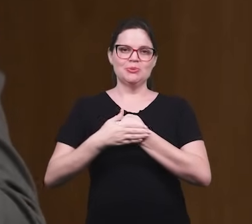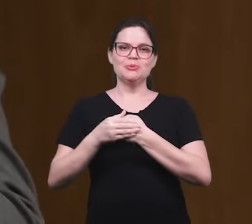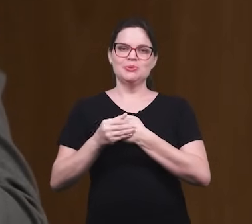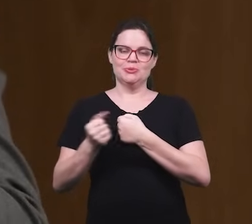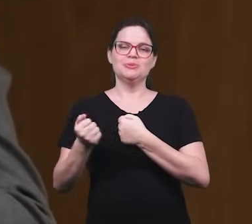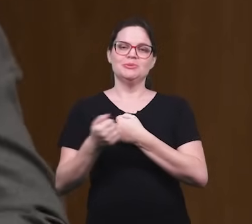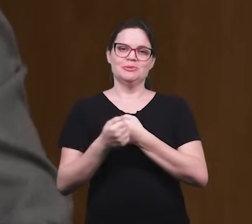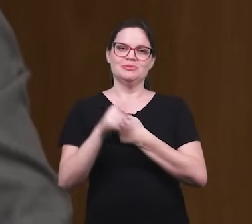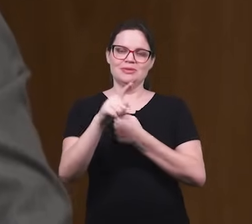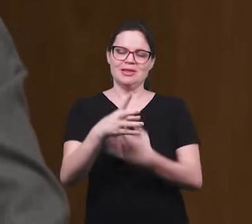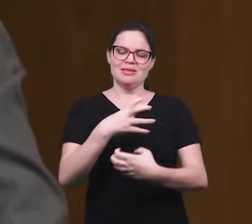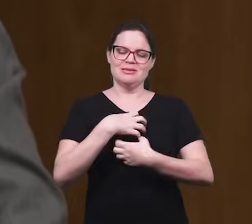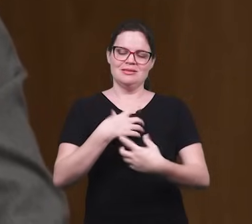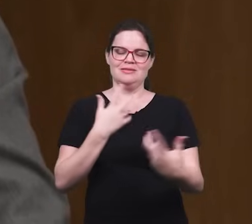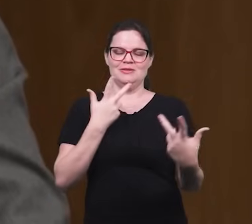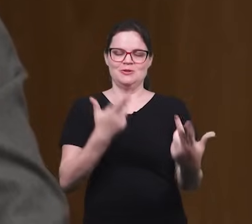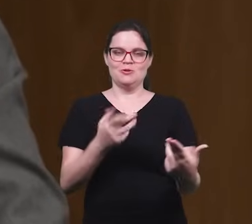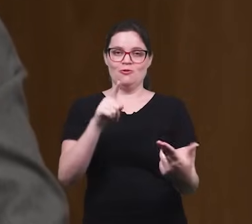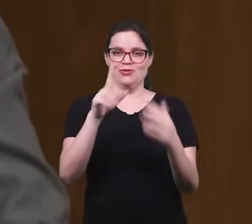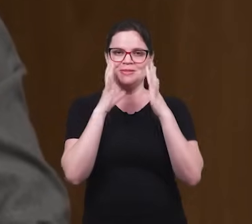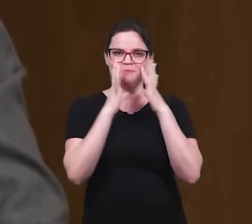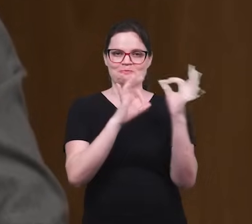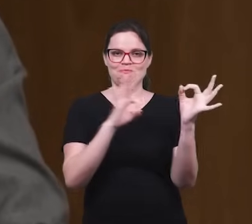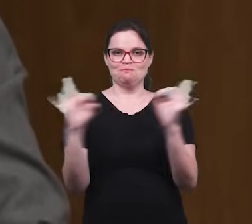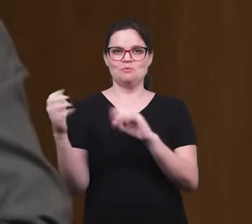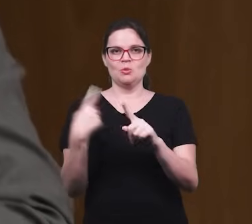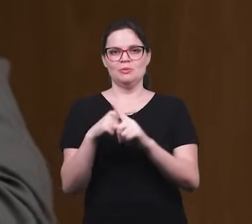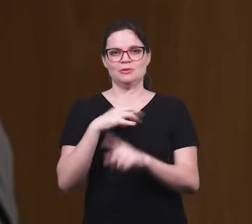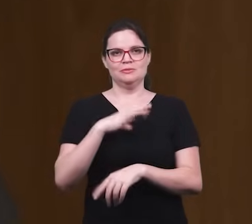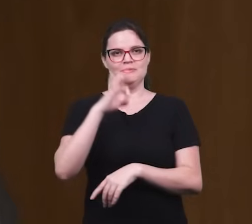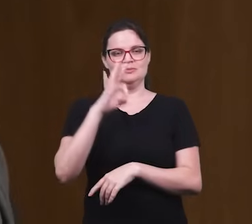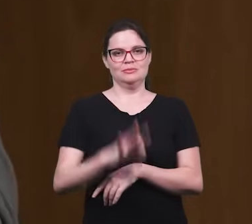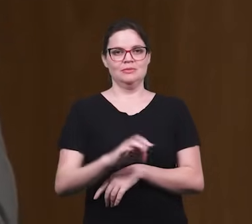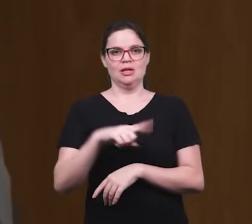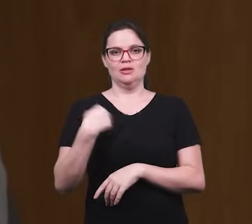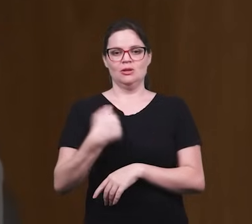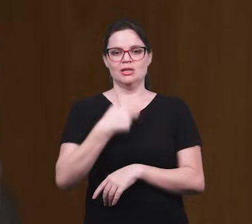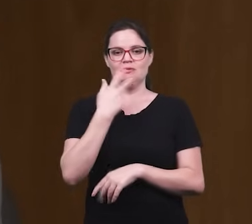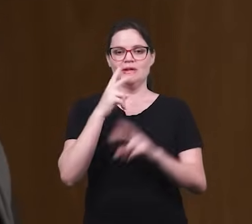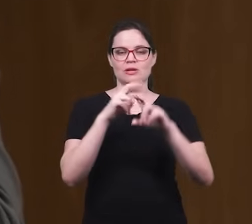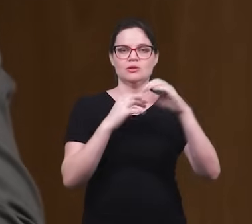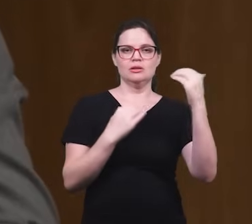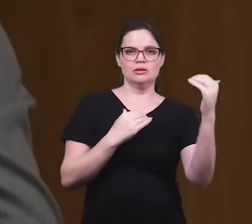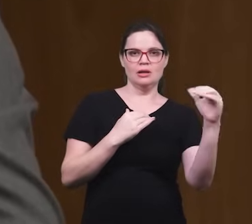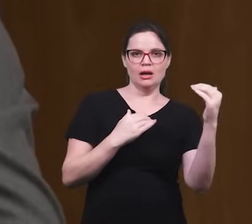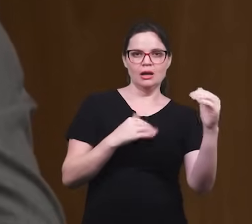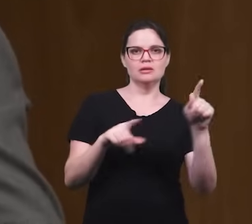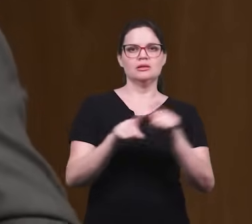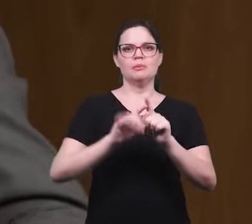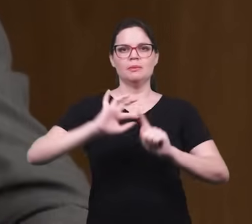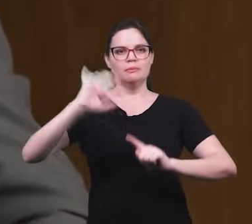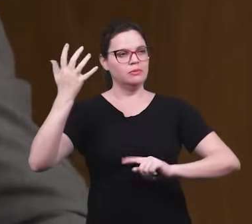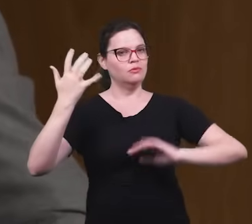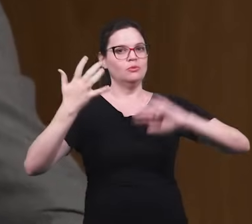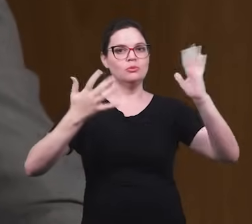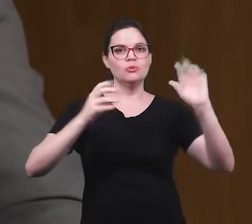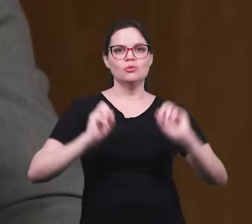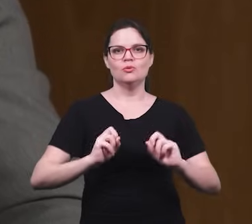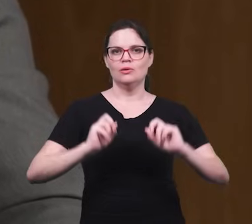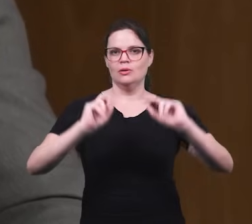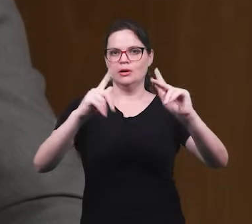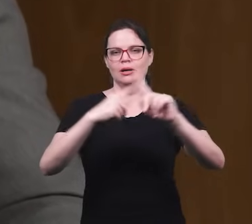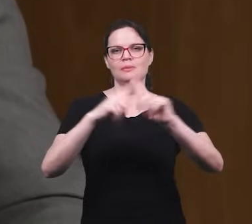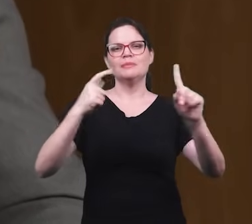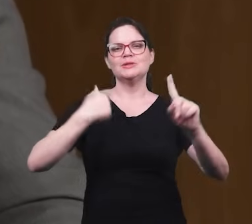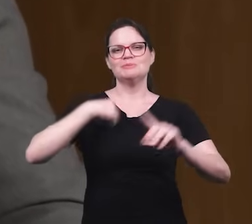assistindo esse programa, porque, por certo, nós estamos falando aqui de ciência, nós estamos falando dos sinais, mas nós